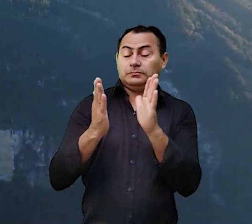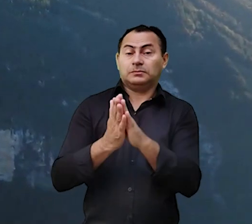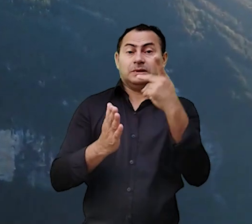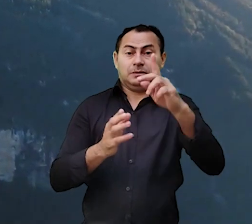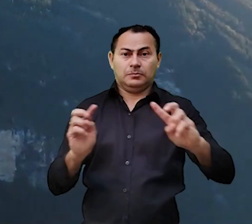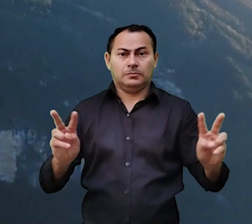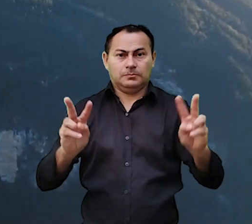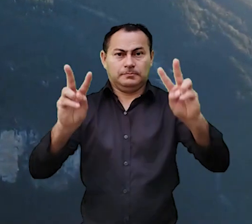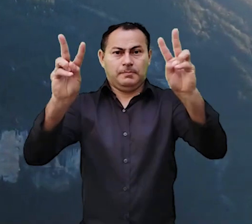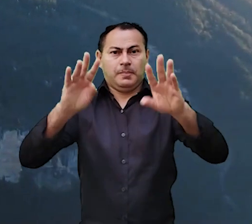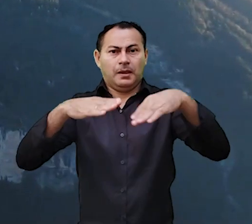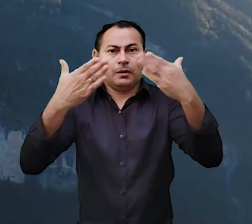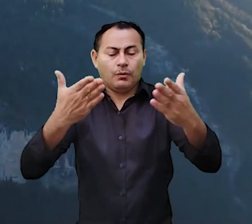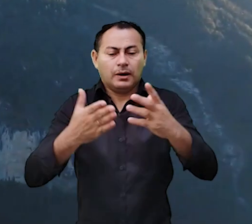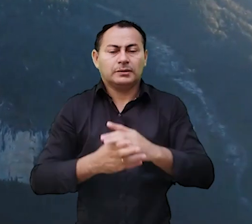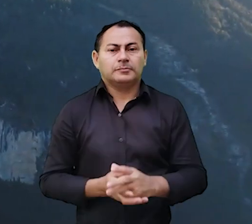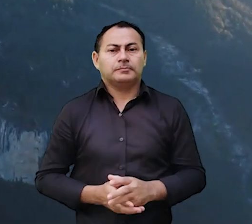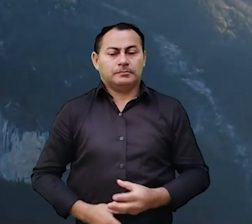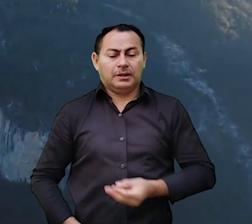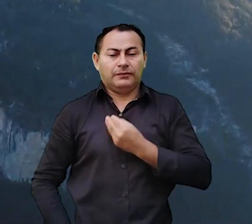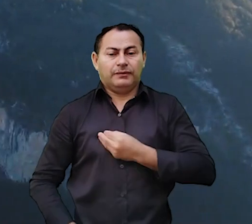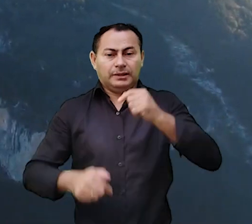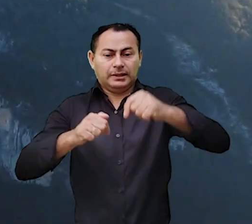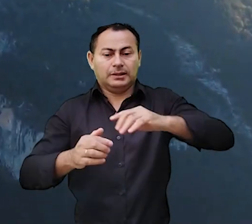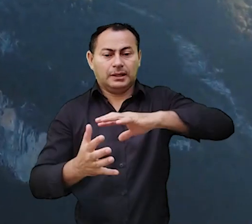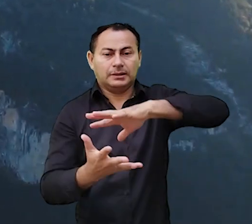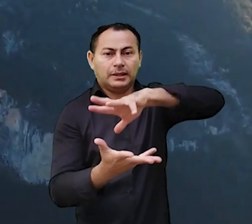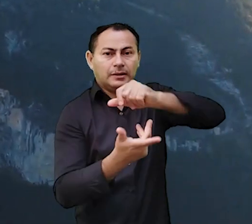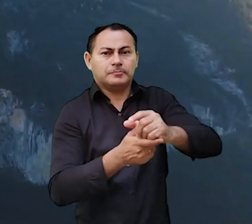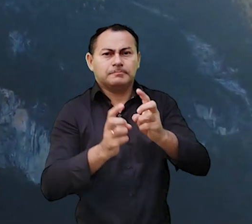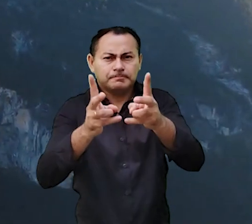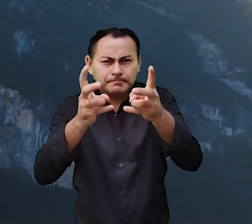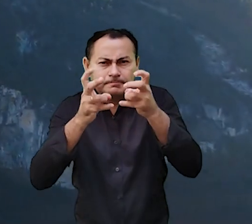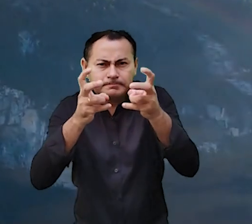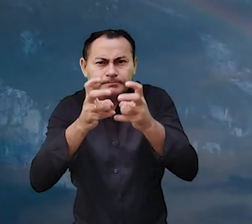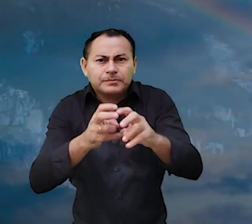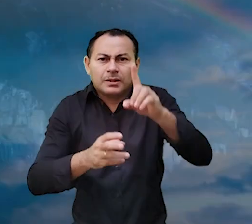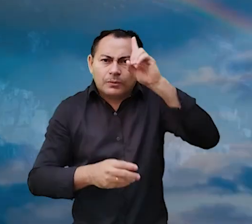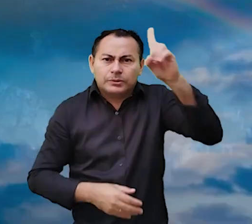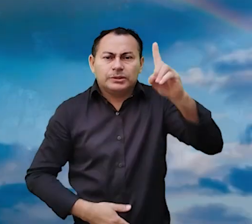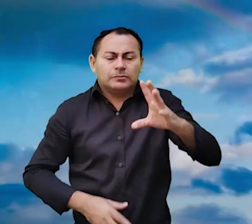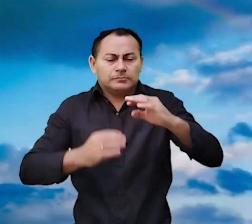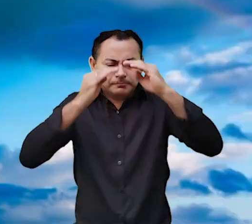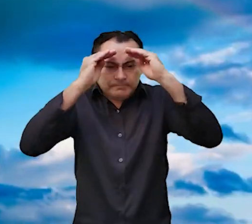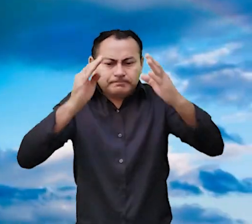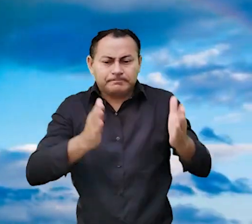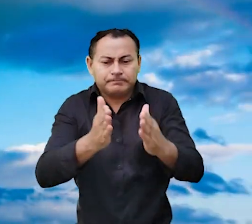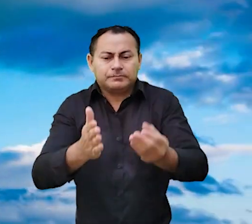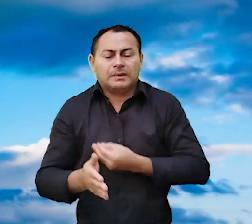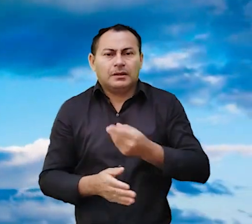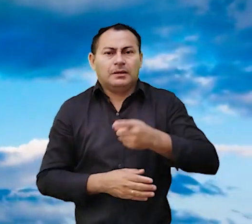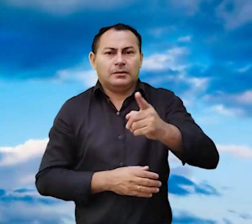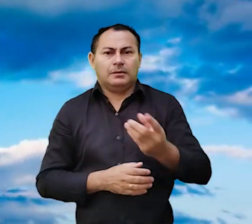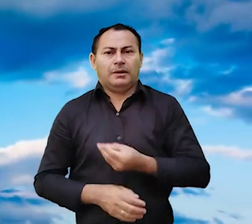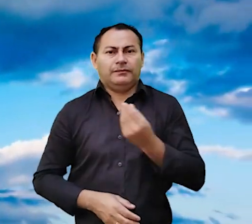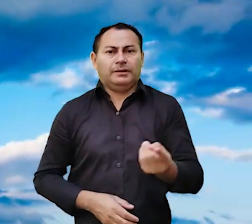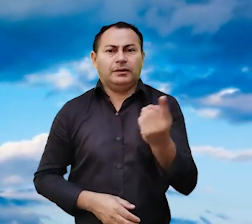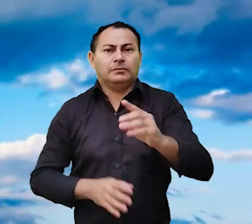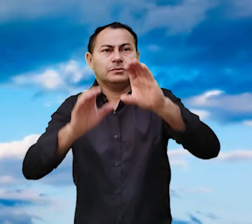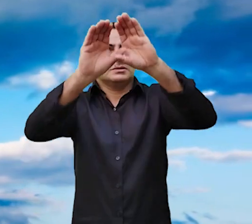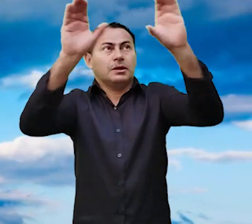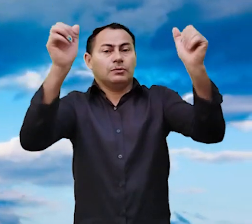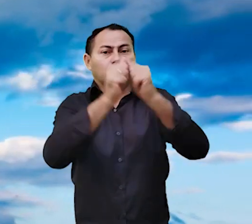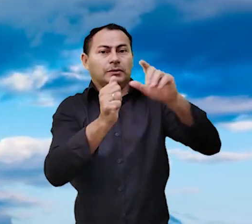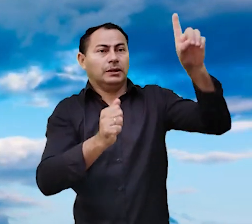impacto nos seus valores enquanto estiver vivendo aqui na terra, quando você perceber que um dia cumprirá seu destino indo passar a eternidade